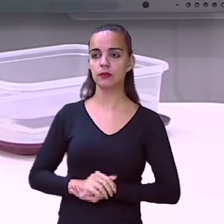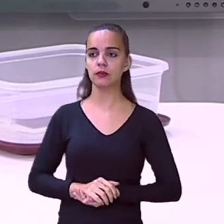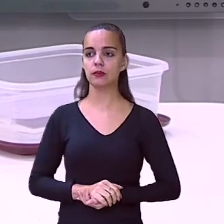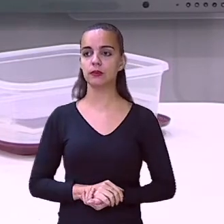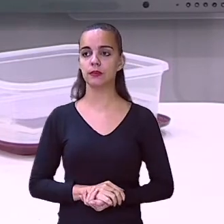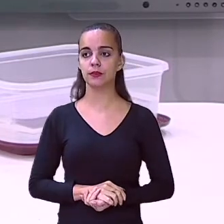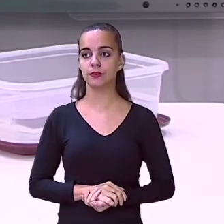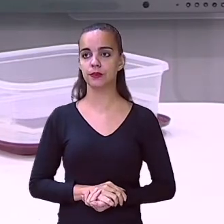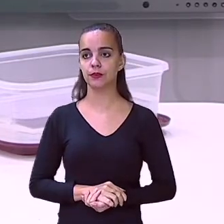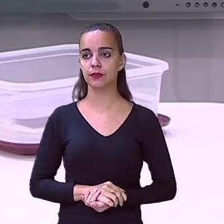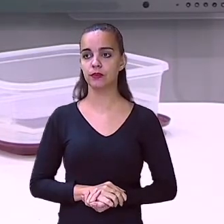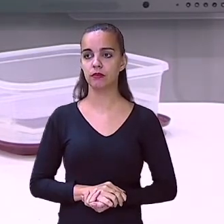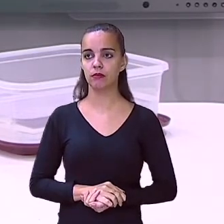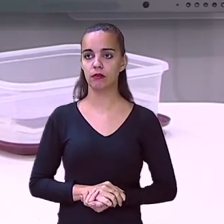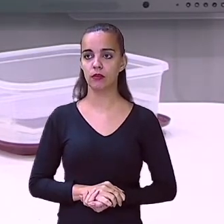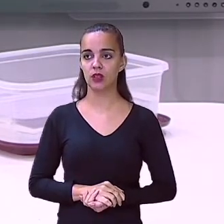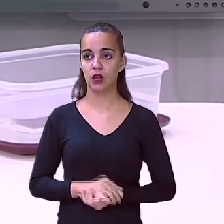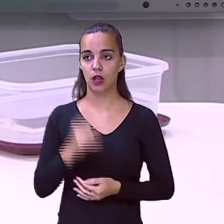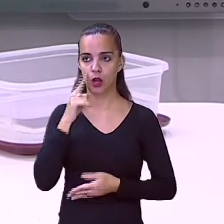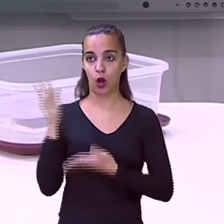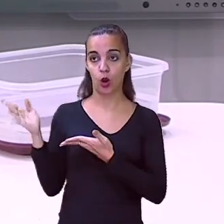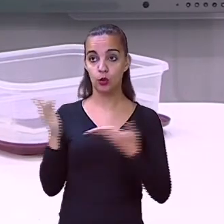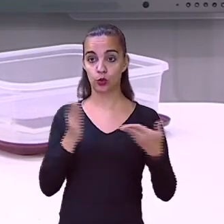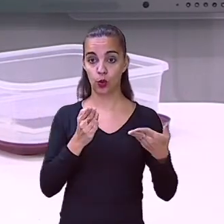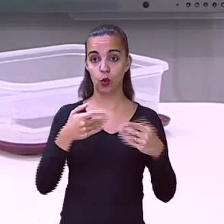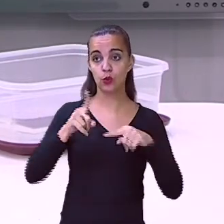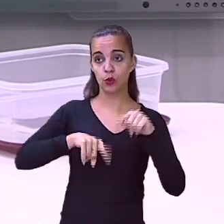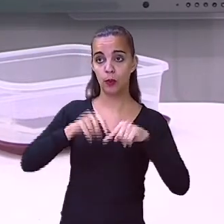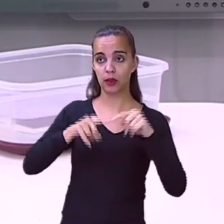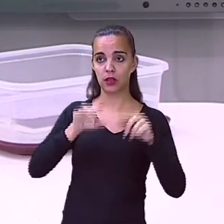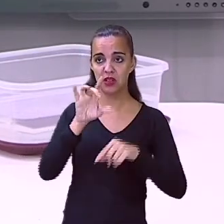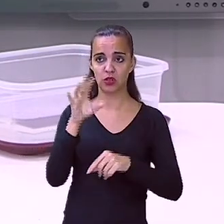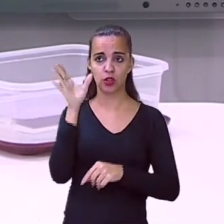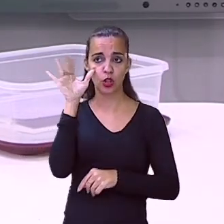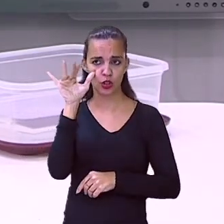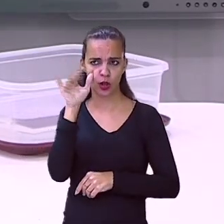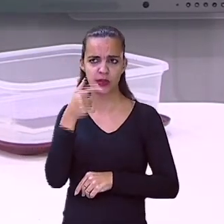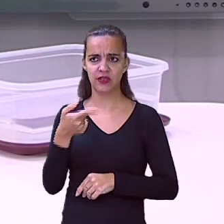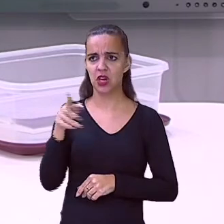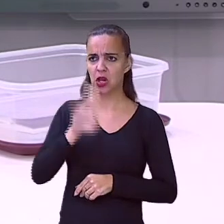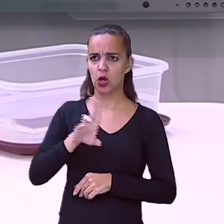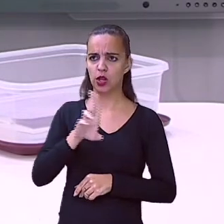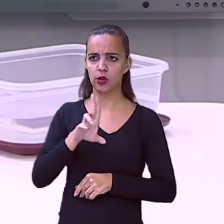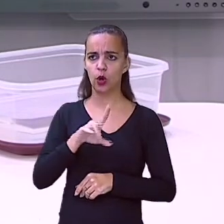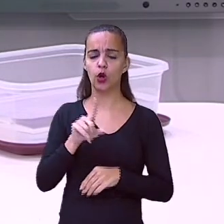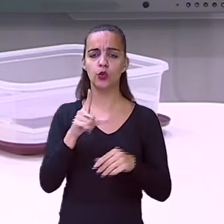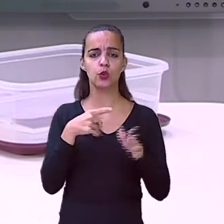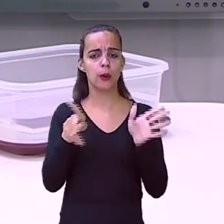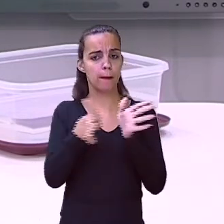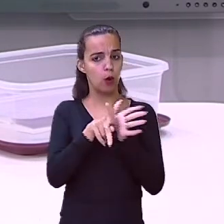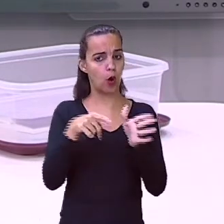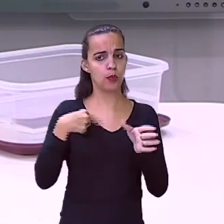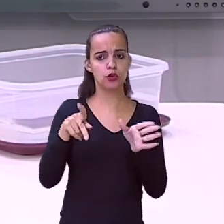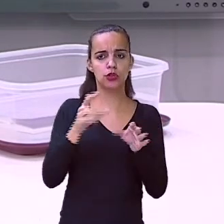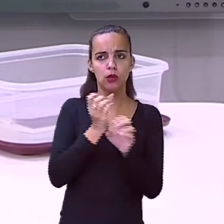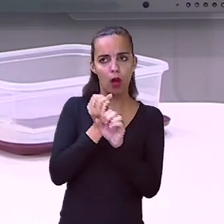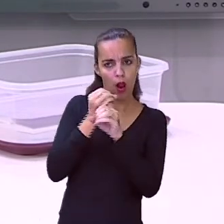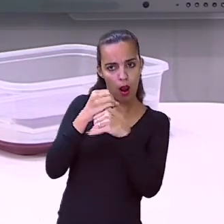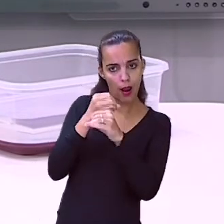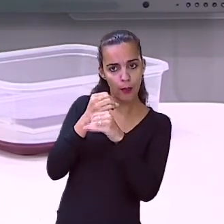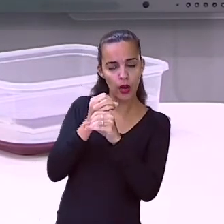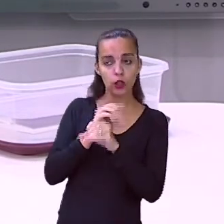certo? Então eu trouxe aqui 2 materiais. Esses são comuns para uso em laboratório, mas eu poderia